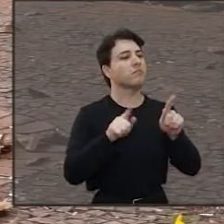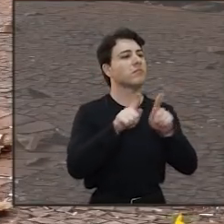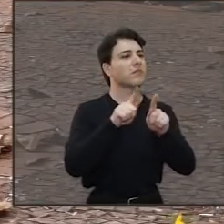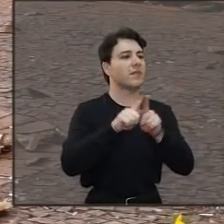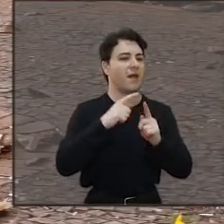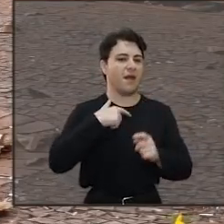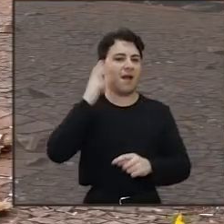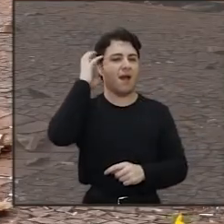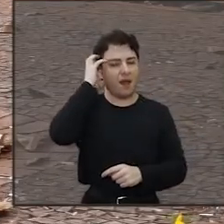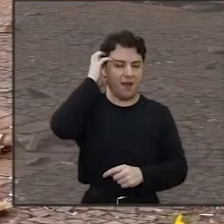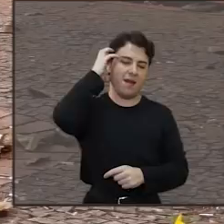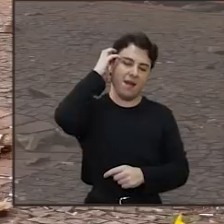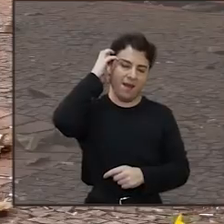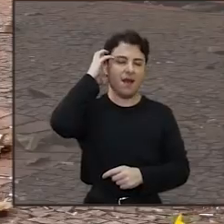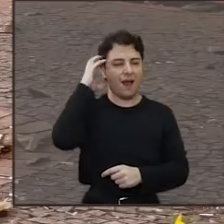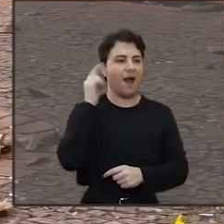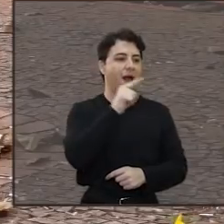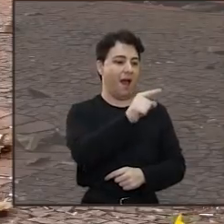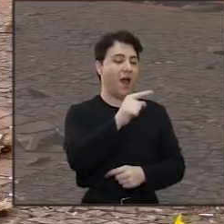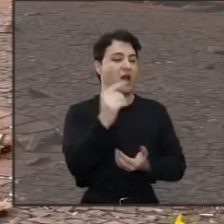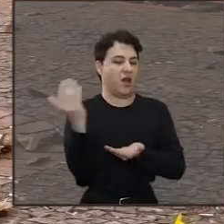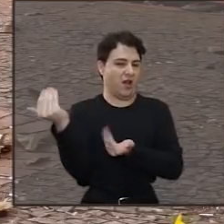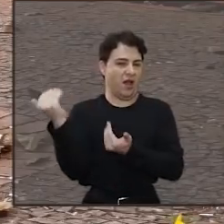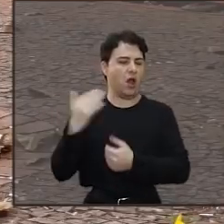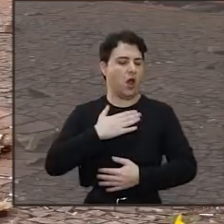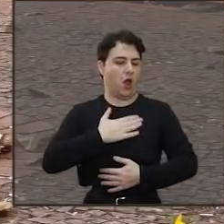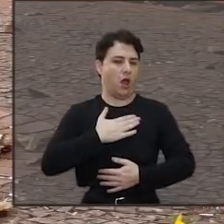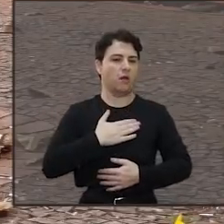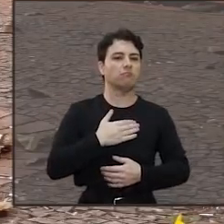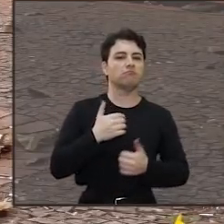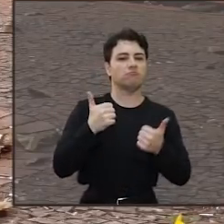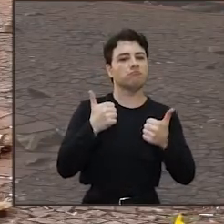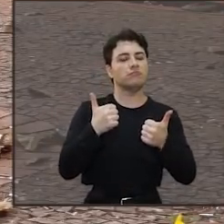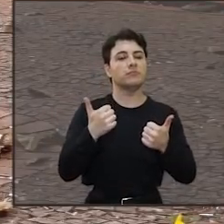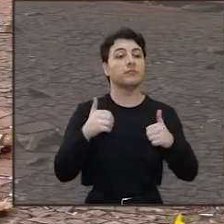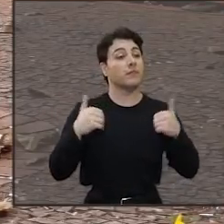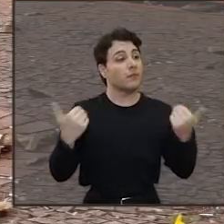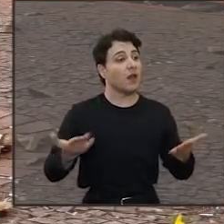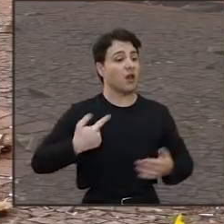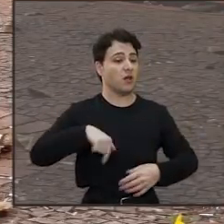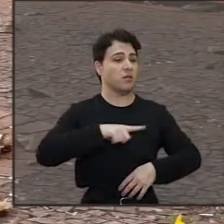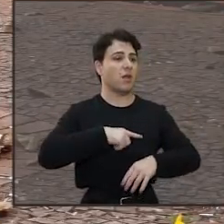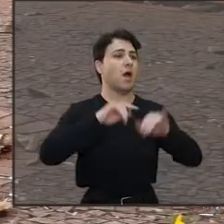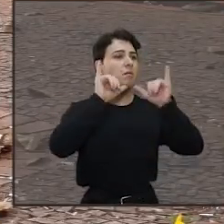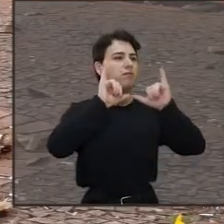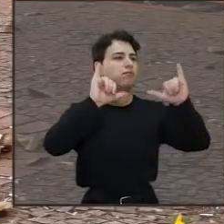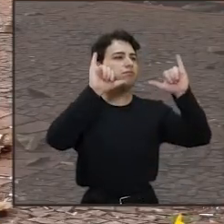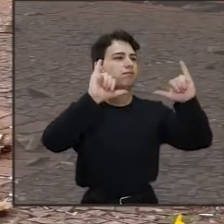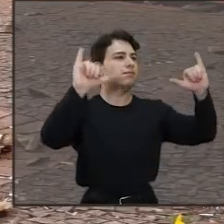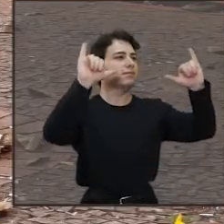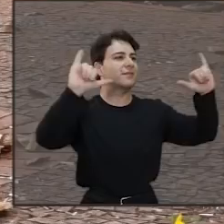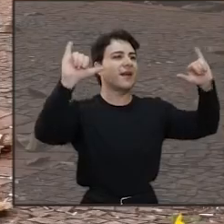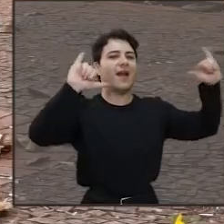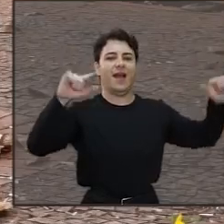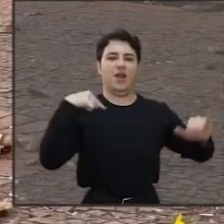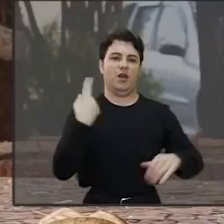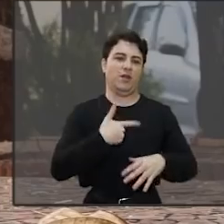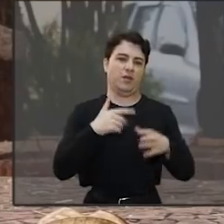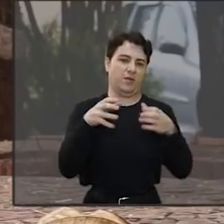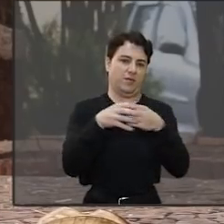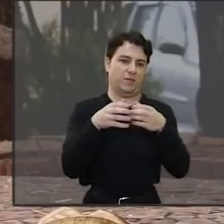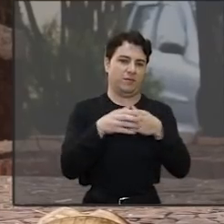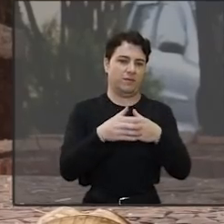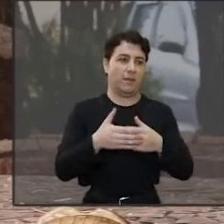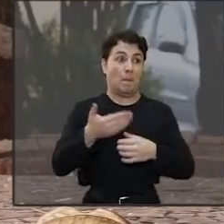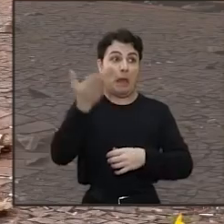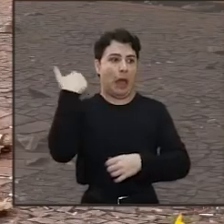algumas músicas que estavam na rádio na época para a molecada curtir, também entrar na nossa onda, né? E assim a gente conseguiu divulgar o nosso som. O pessoal